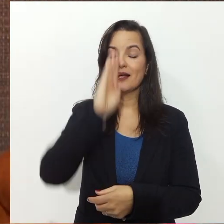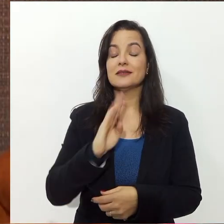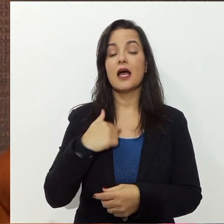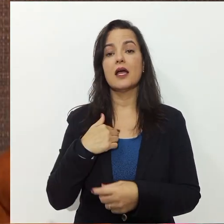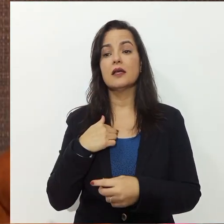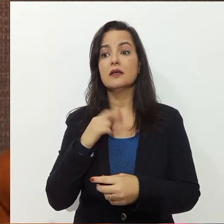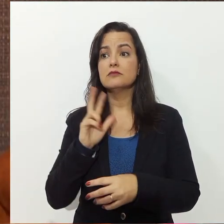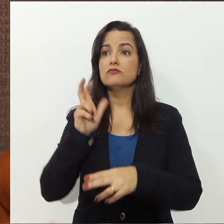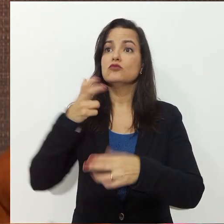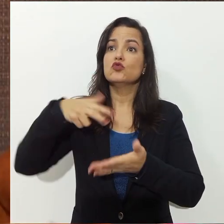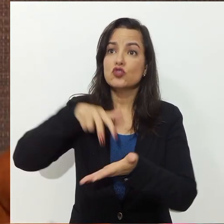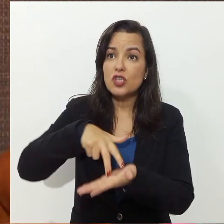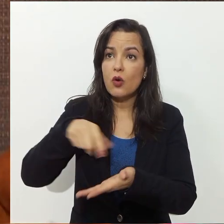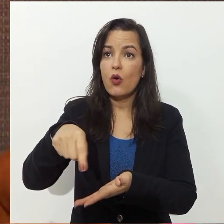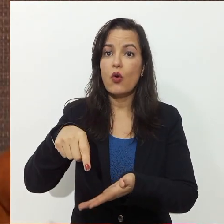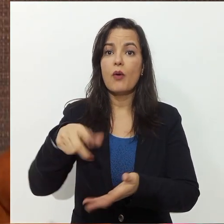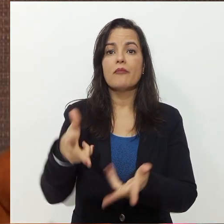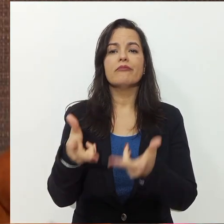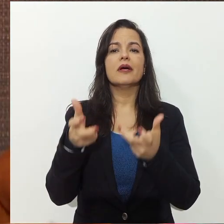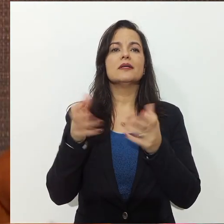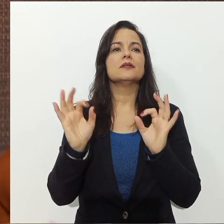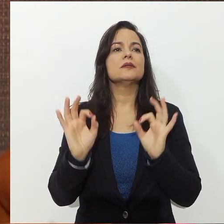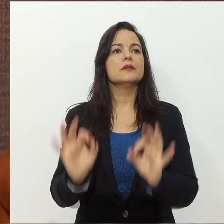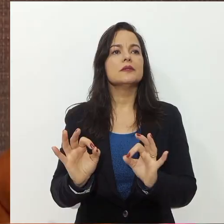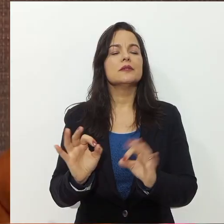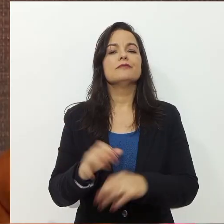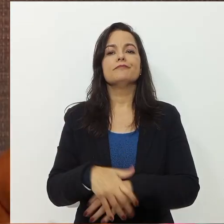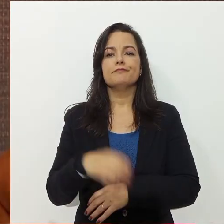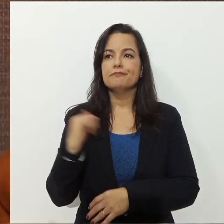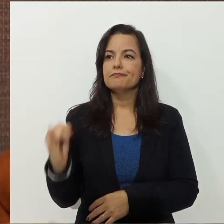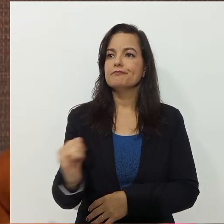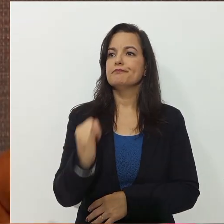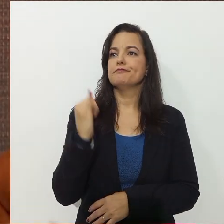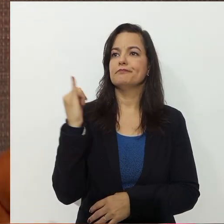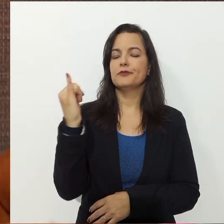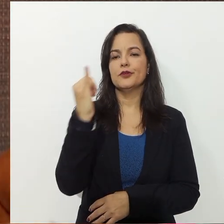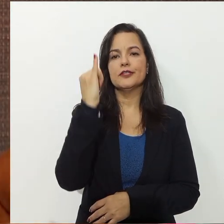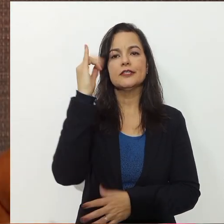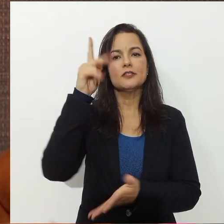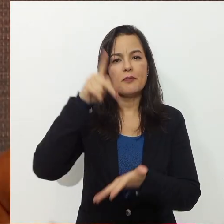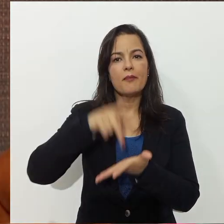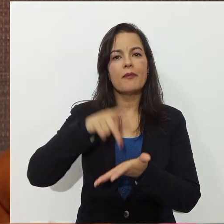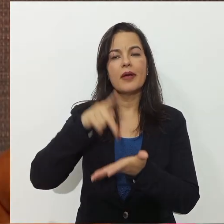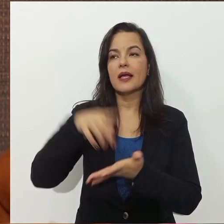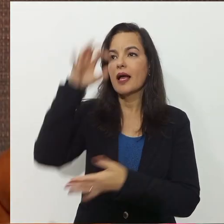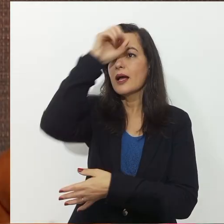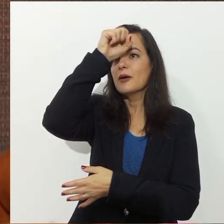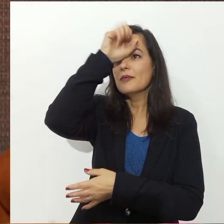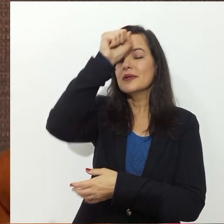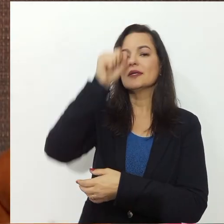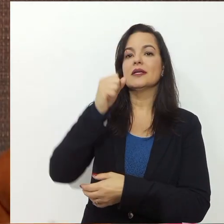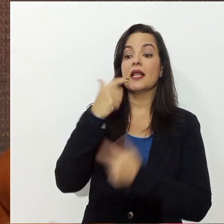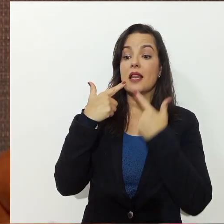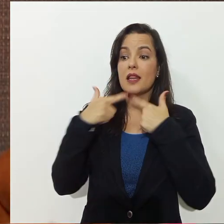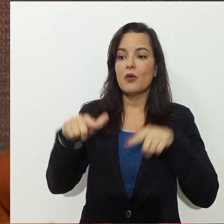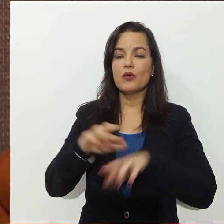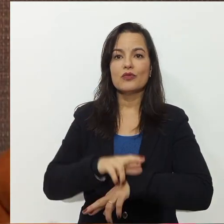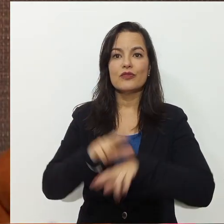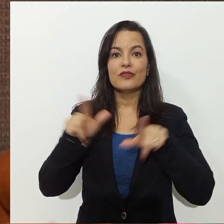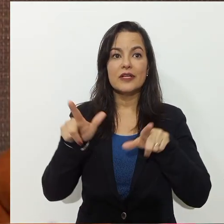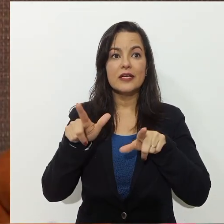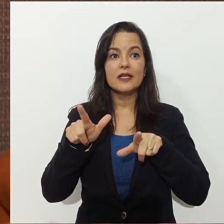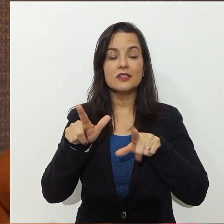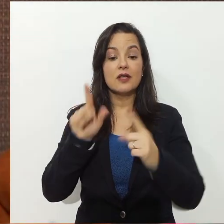a importância, né, do conhecimento dessa língua, do atendimento correto